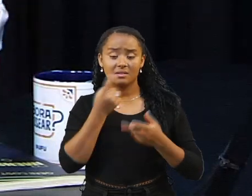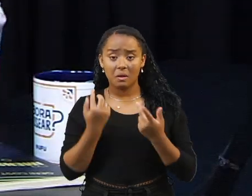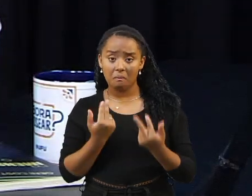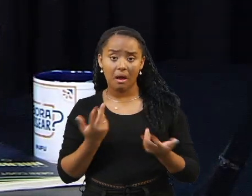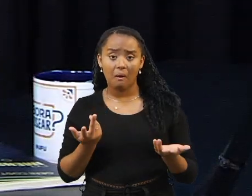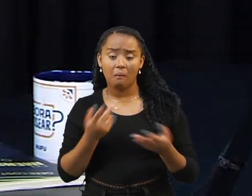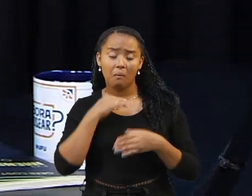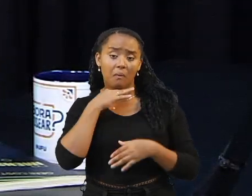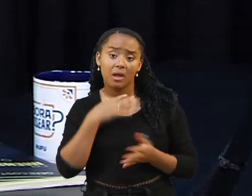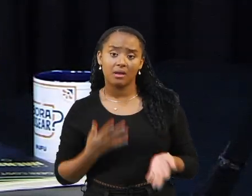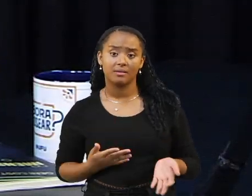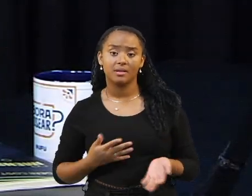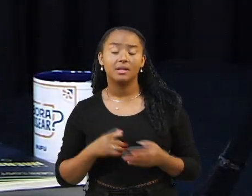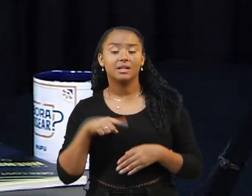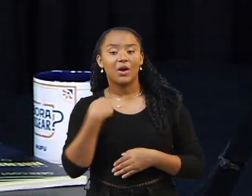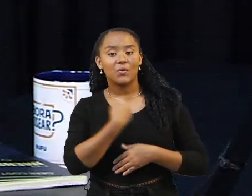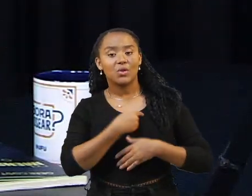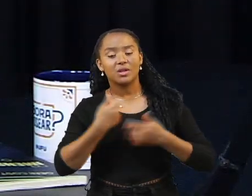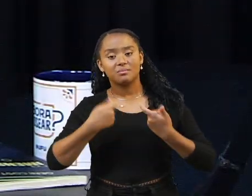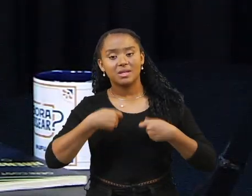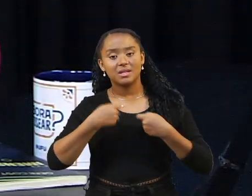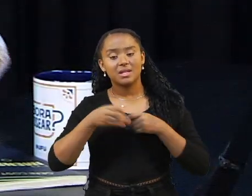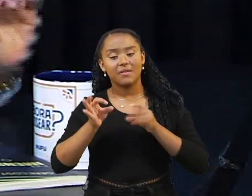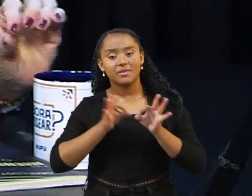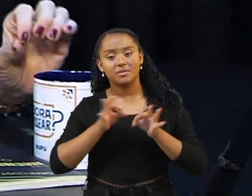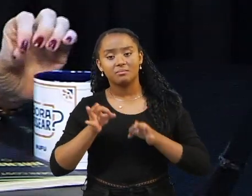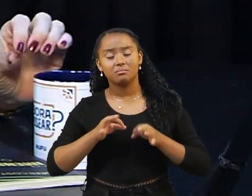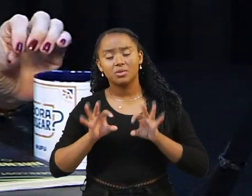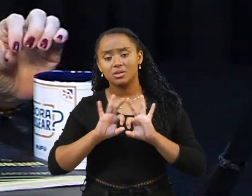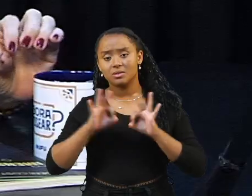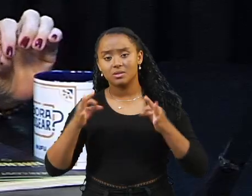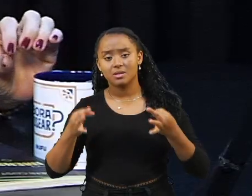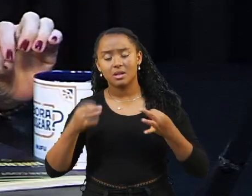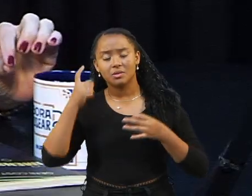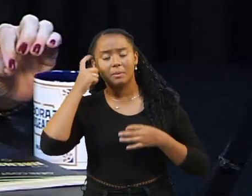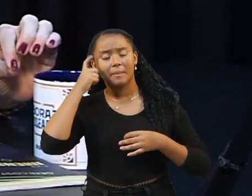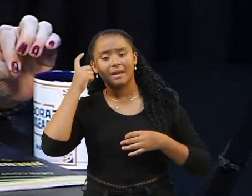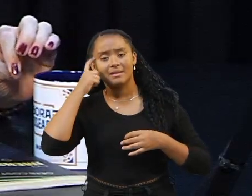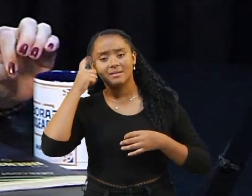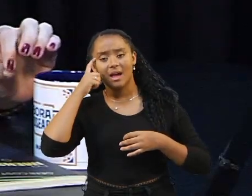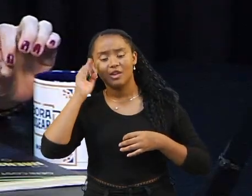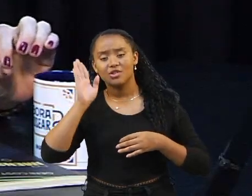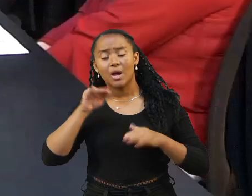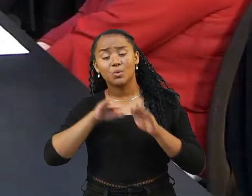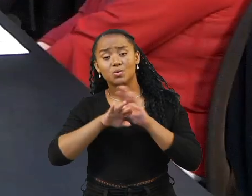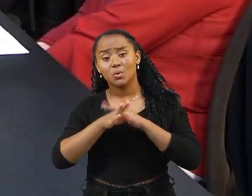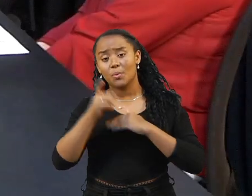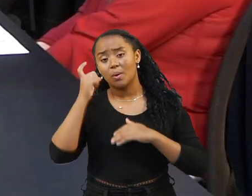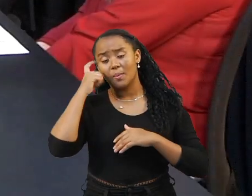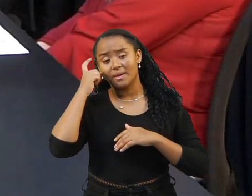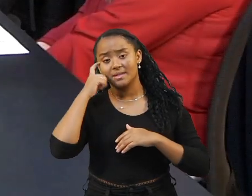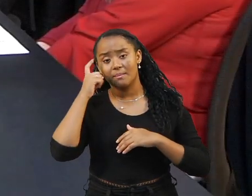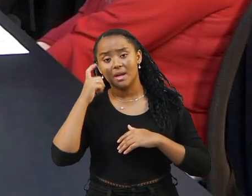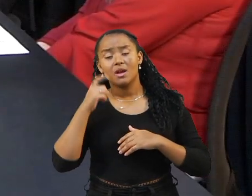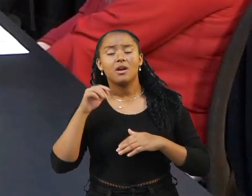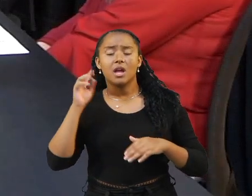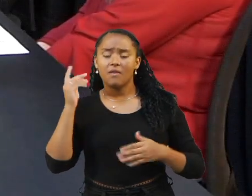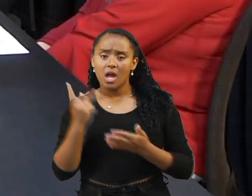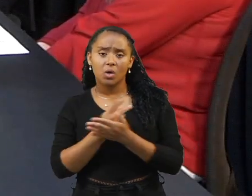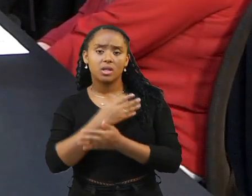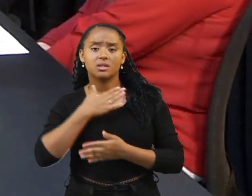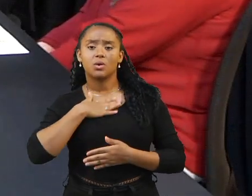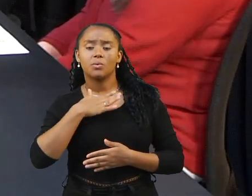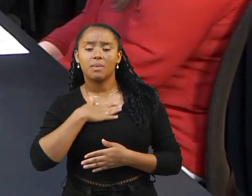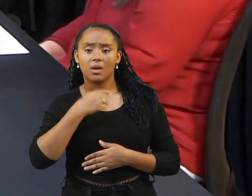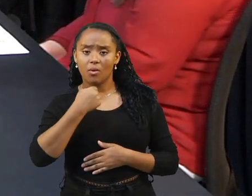gente deveria se preparar, Eliane, de uma forma muito simples. Vai acontecer comigo.